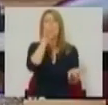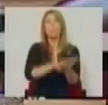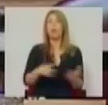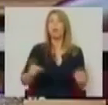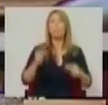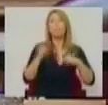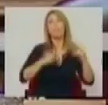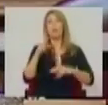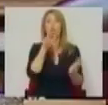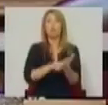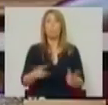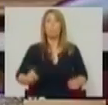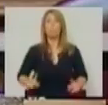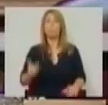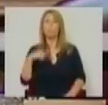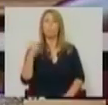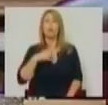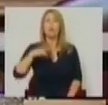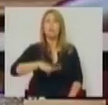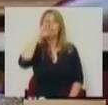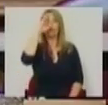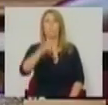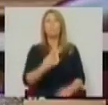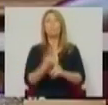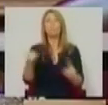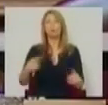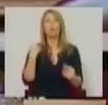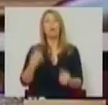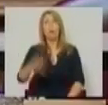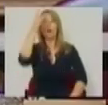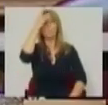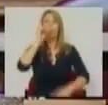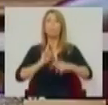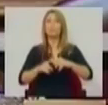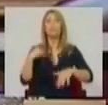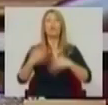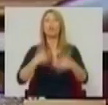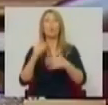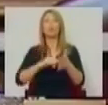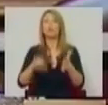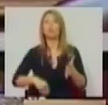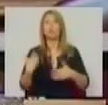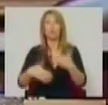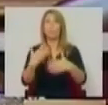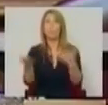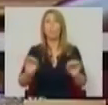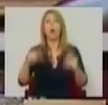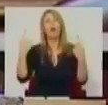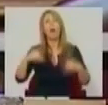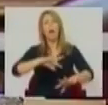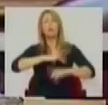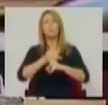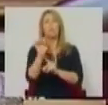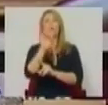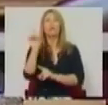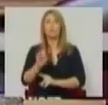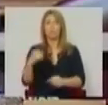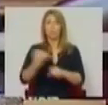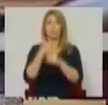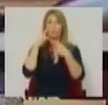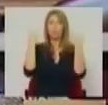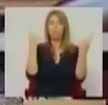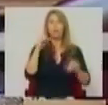aprovaram. E nós queremos saber porque é que há pareceres positivos e não estão a ir para a frente as contratações. Há outras questões da função pública que a deputada Isabel Pires